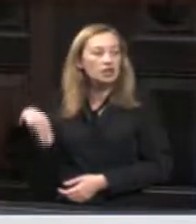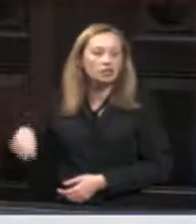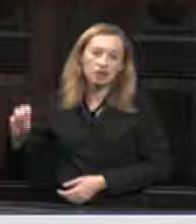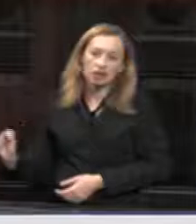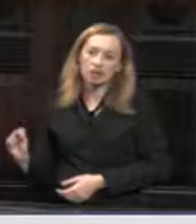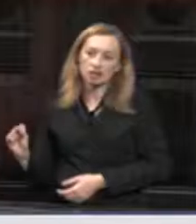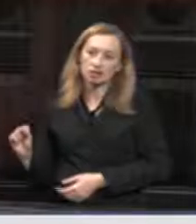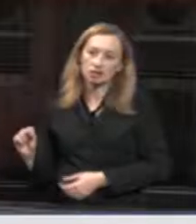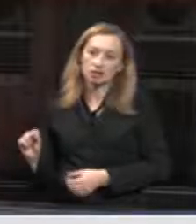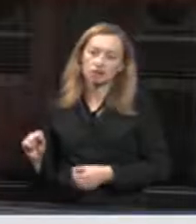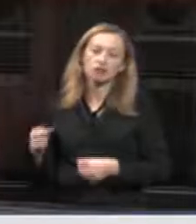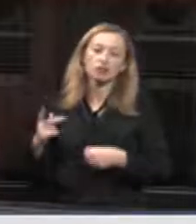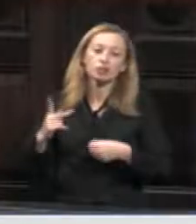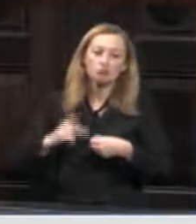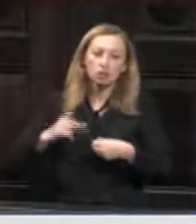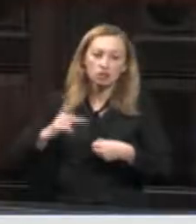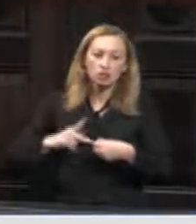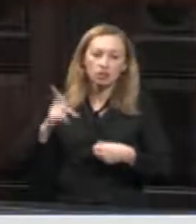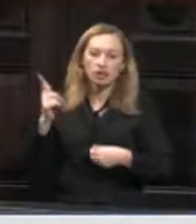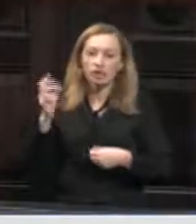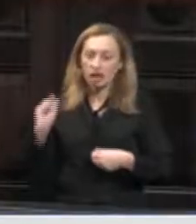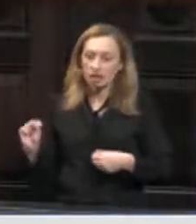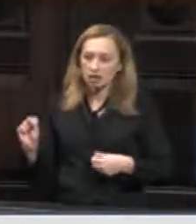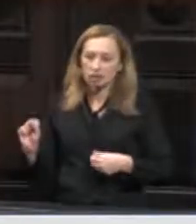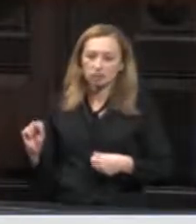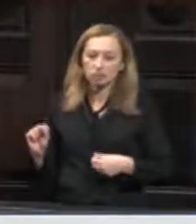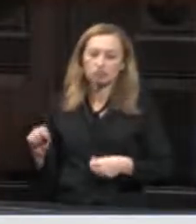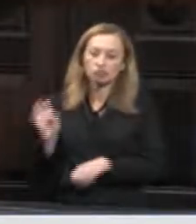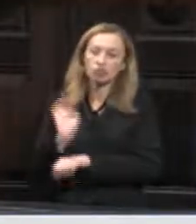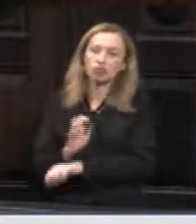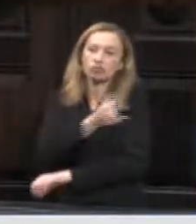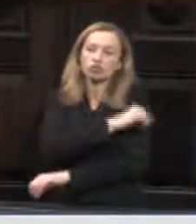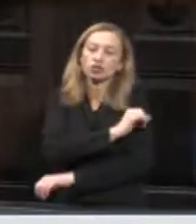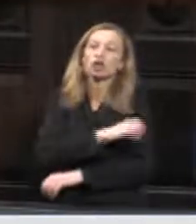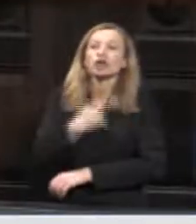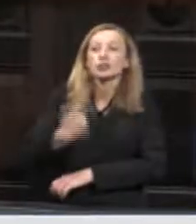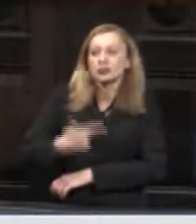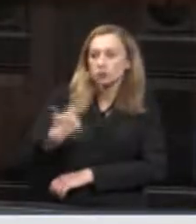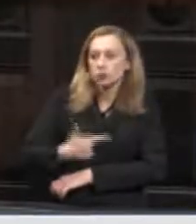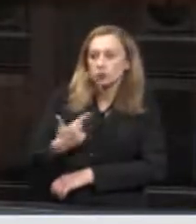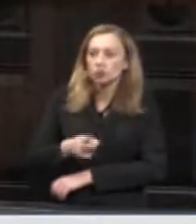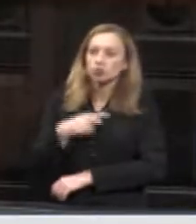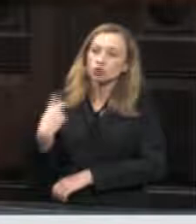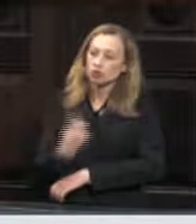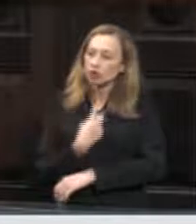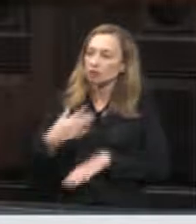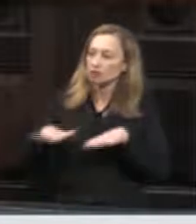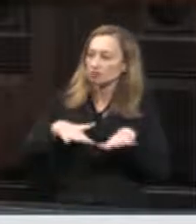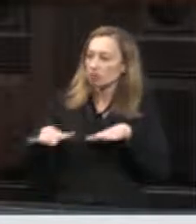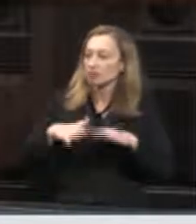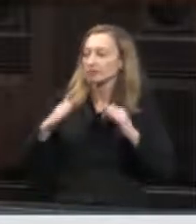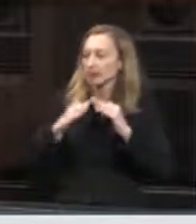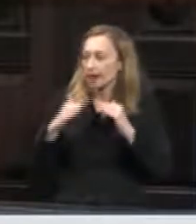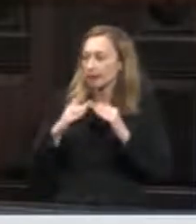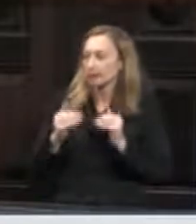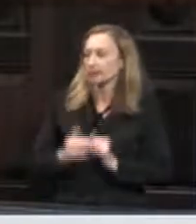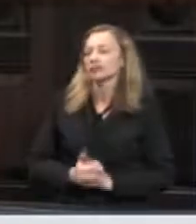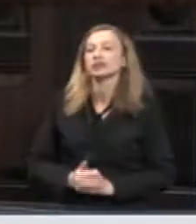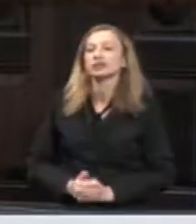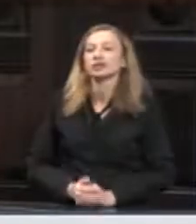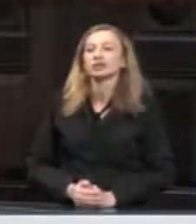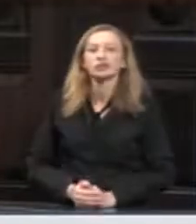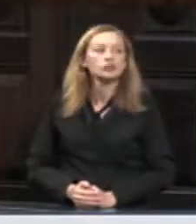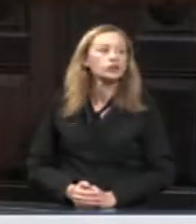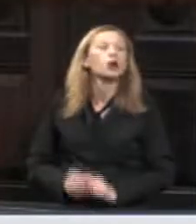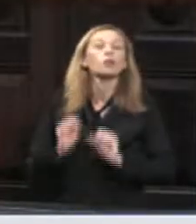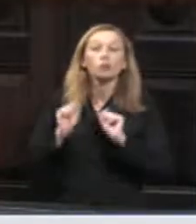gás no estado do Rio de Janeiro. Segundo, nós vamos fazer um movimento nesta casa que possa